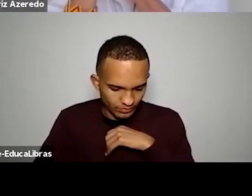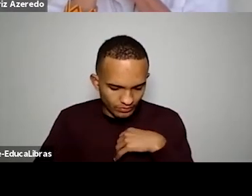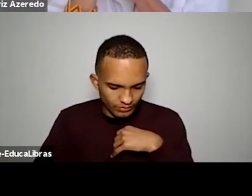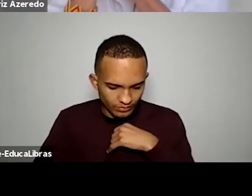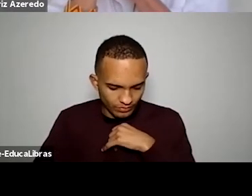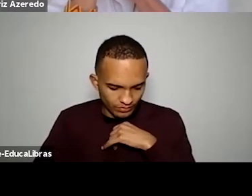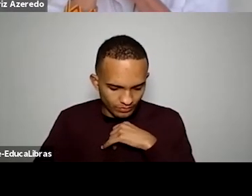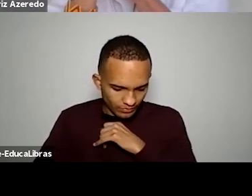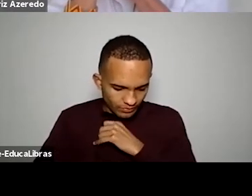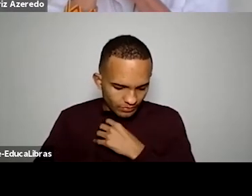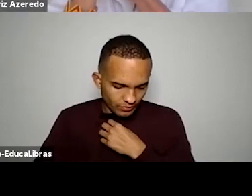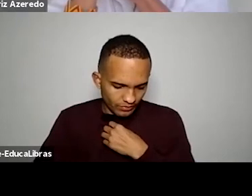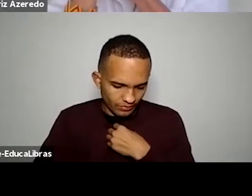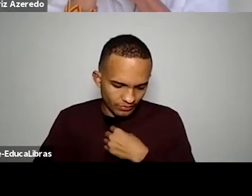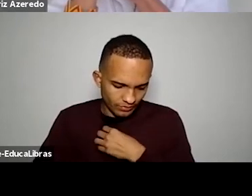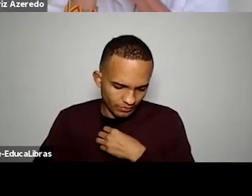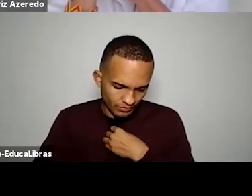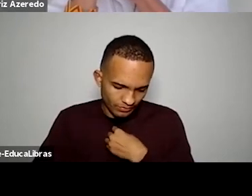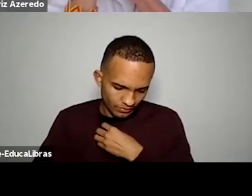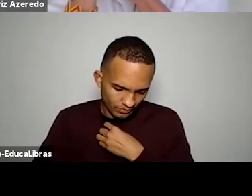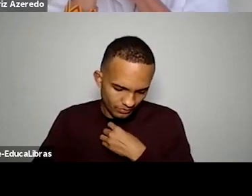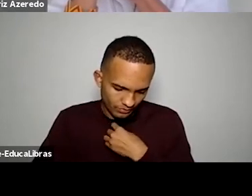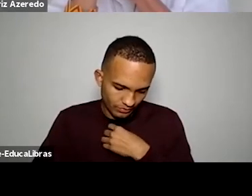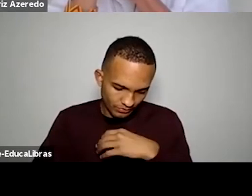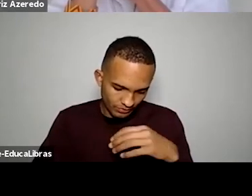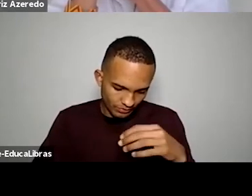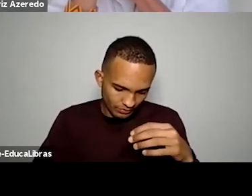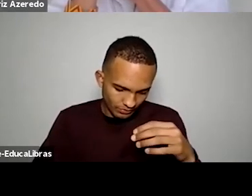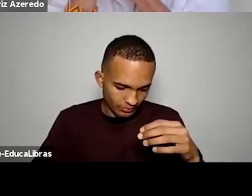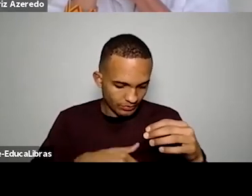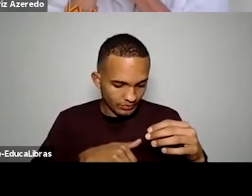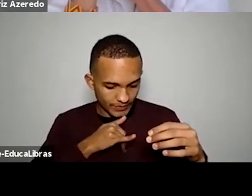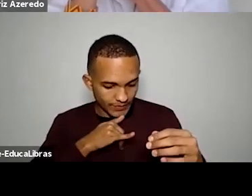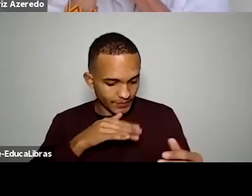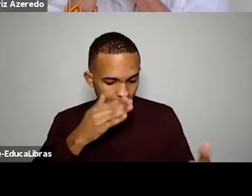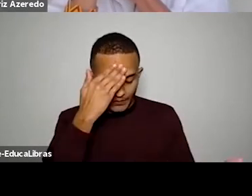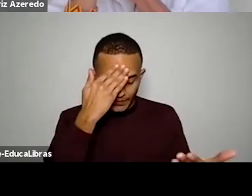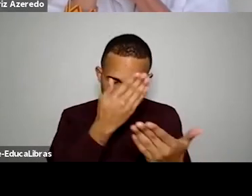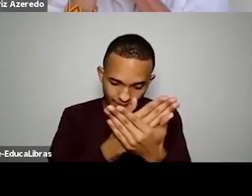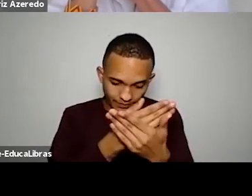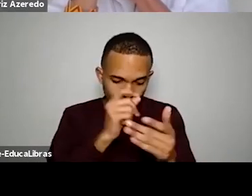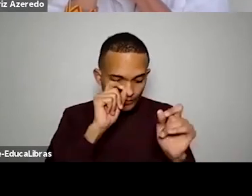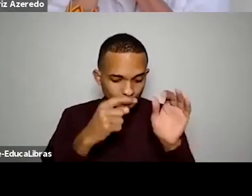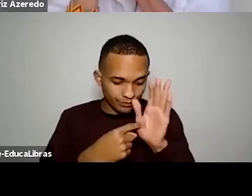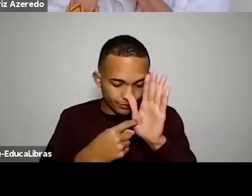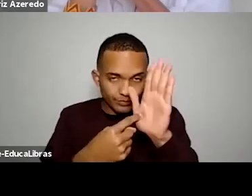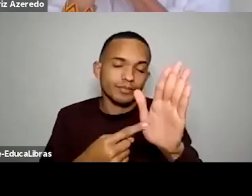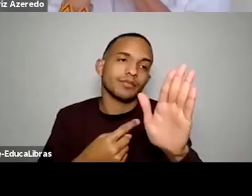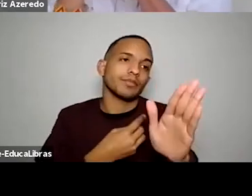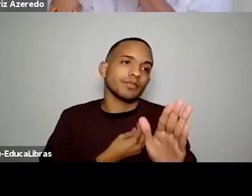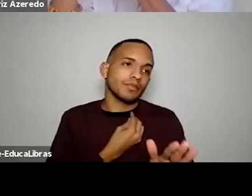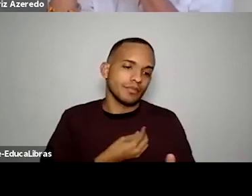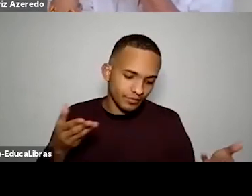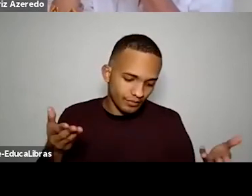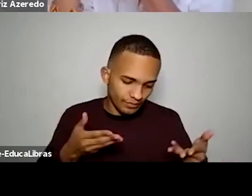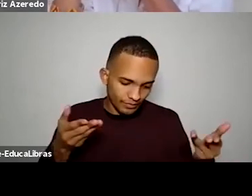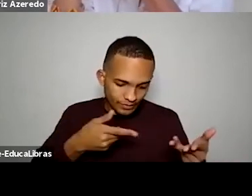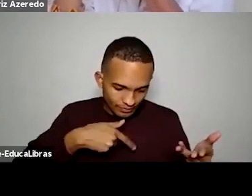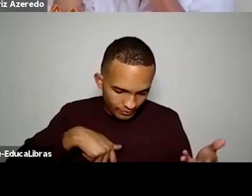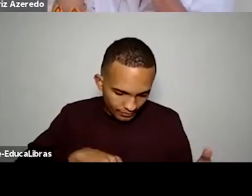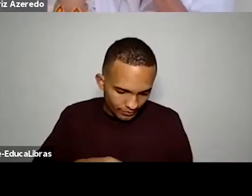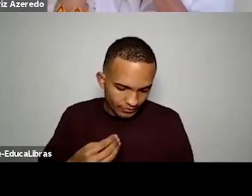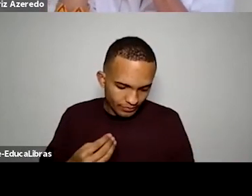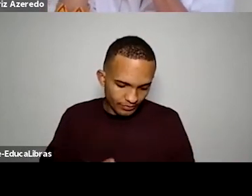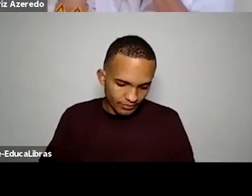embora. Eu acredito que o documento ele traz um retrato para a gente do momento e mostra